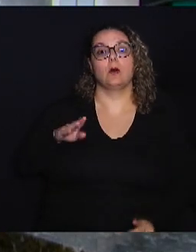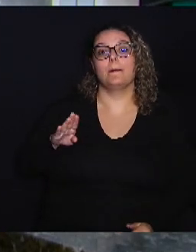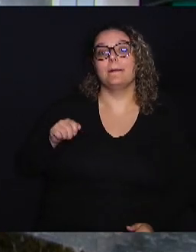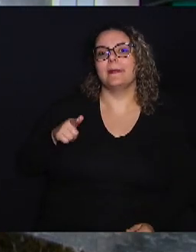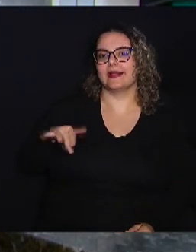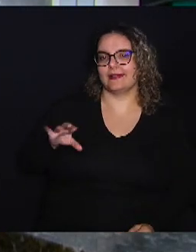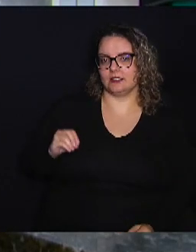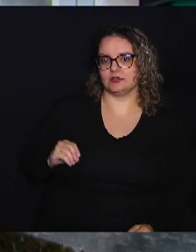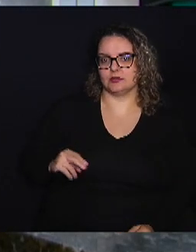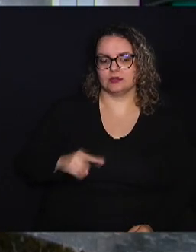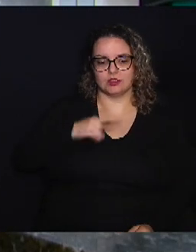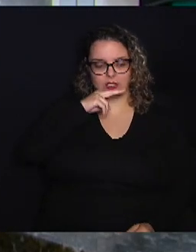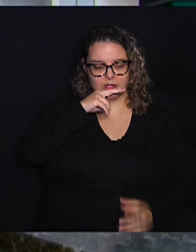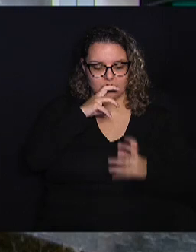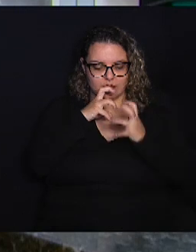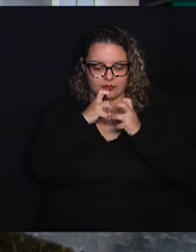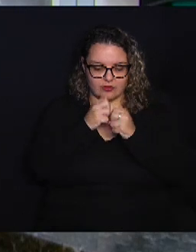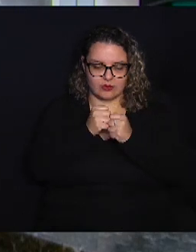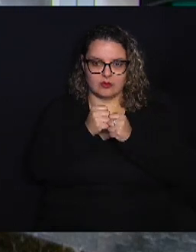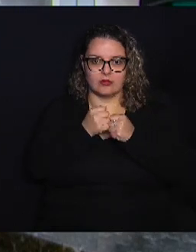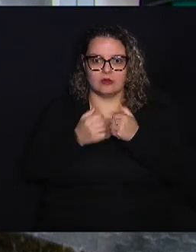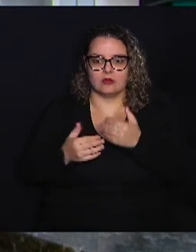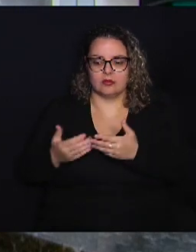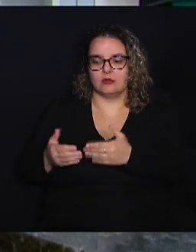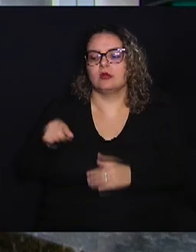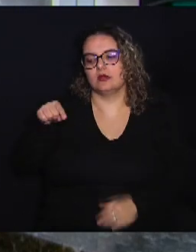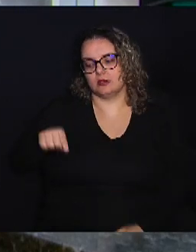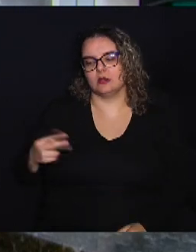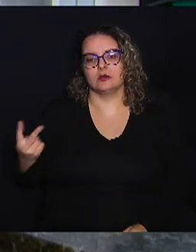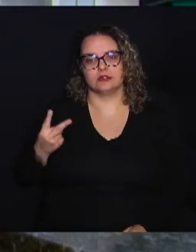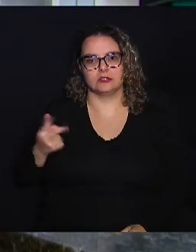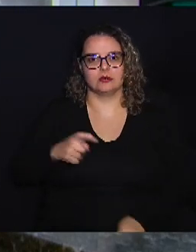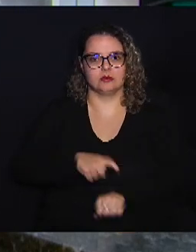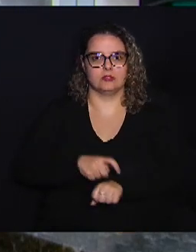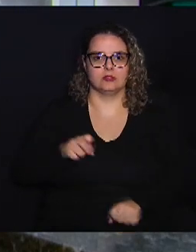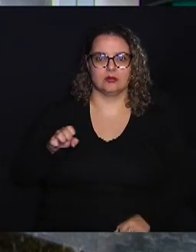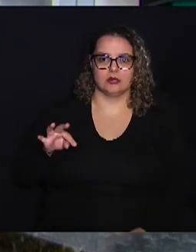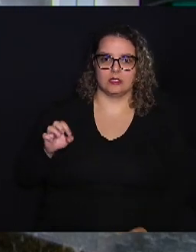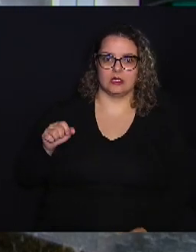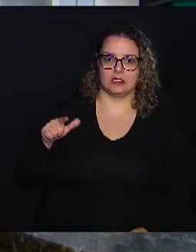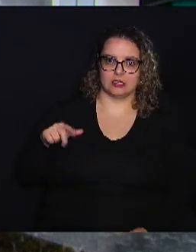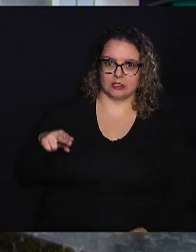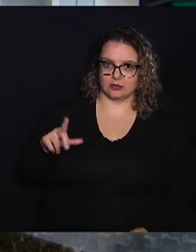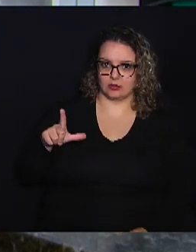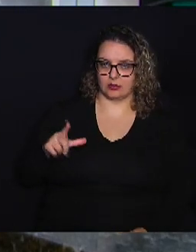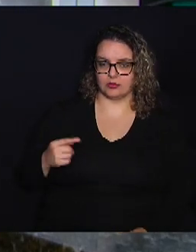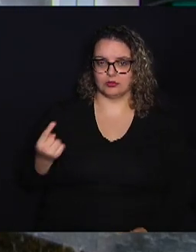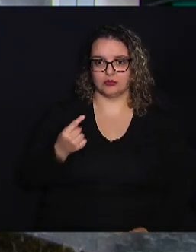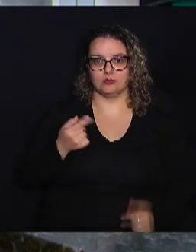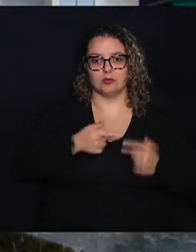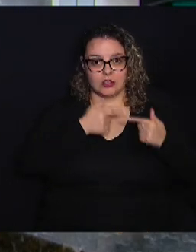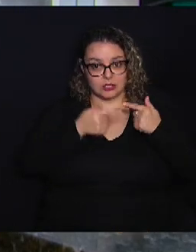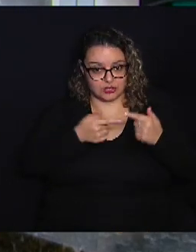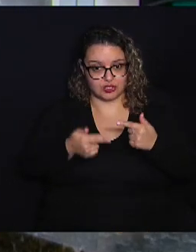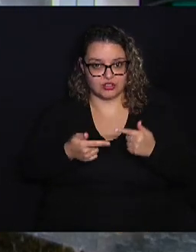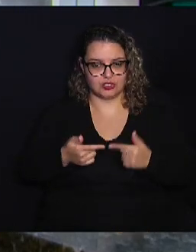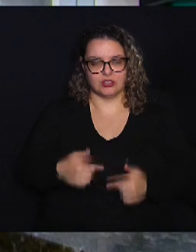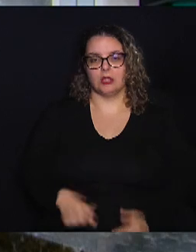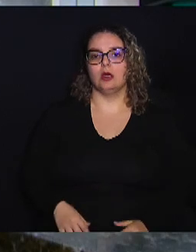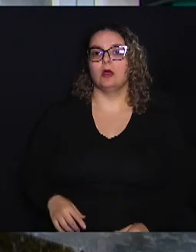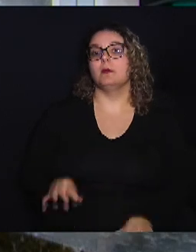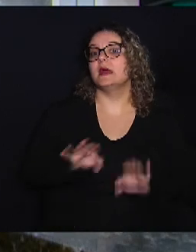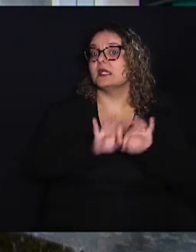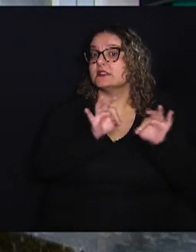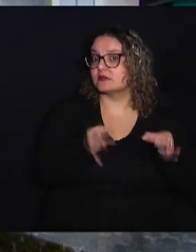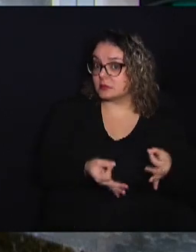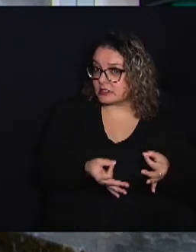cana-de-açúcar, que sobra do processamento para a produção do etanol de primeira geração. Só que o etanol de primeira geração ele é mais simples